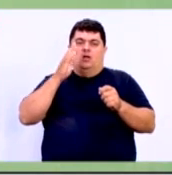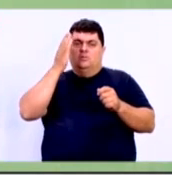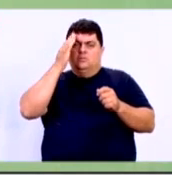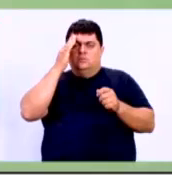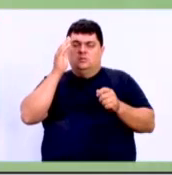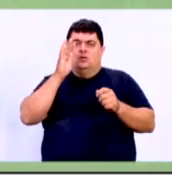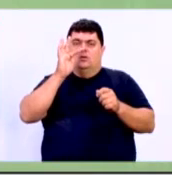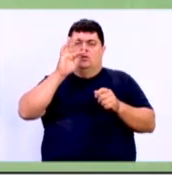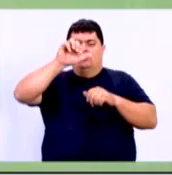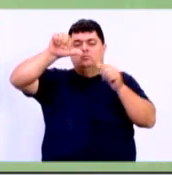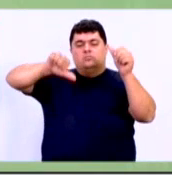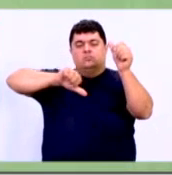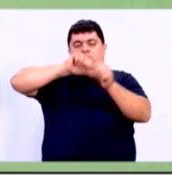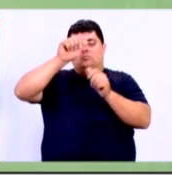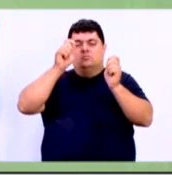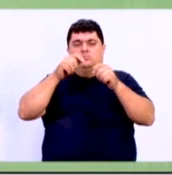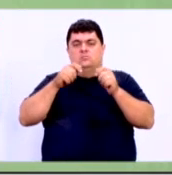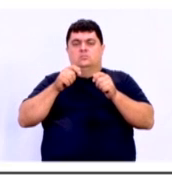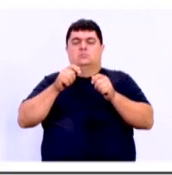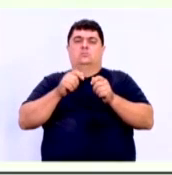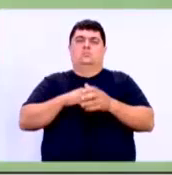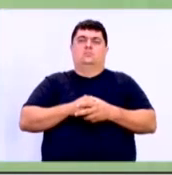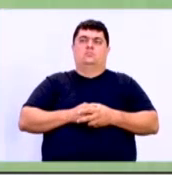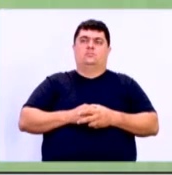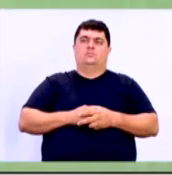pouquinho mais por o que é custeio por absorção.